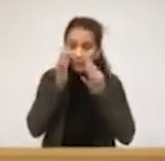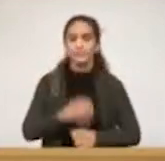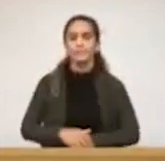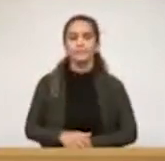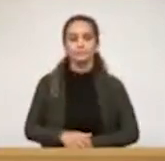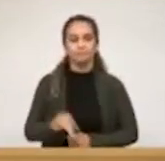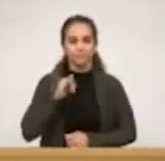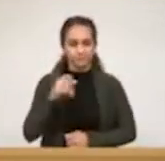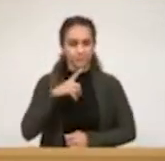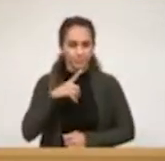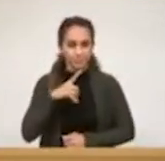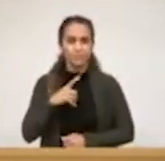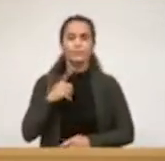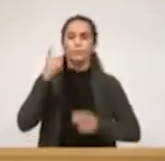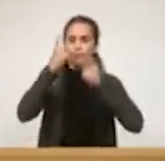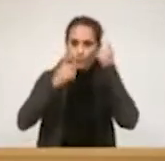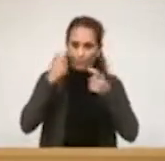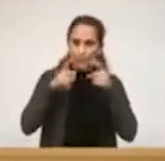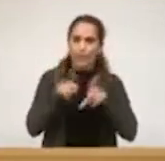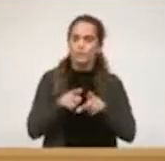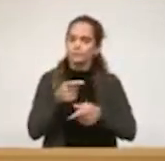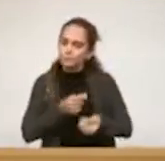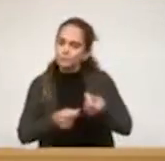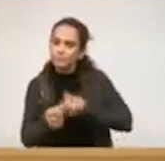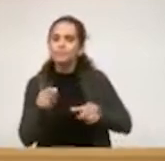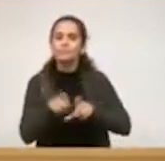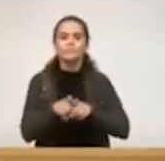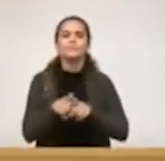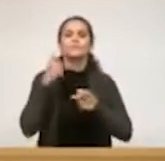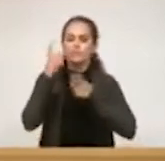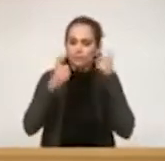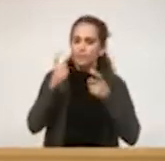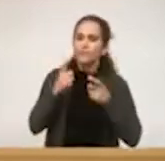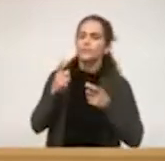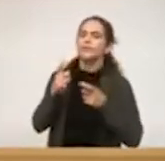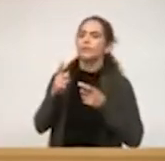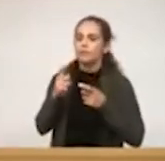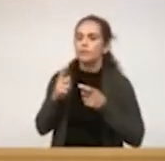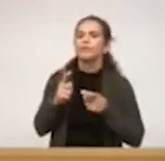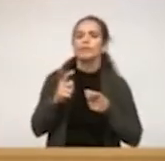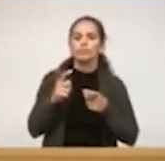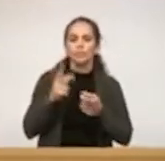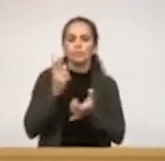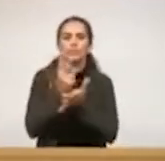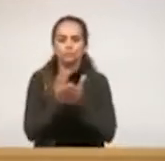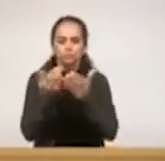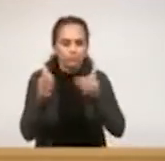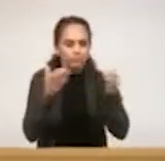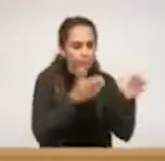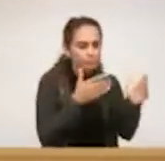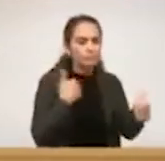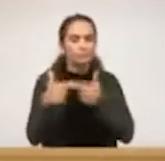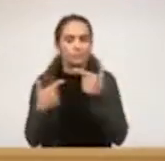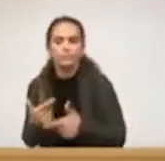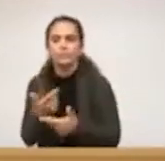momento se é que você ter uma preocupação com a economia há que se ter uma preocupação com a geração de emprego e